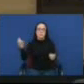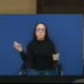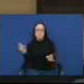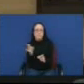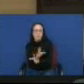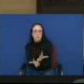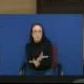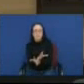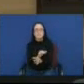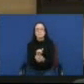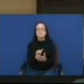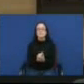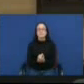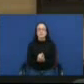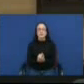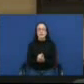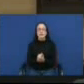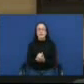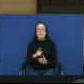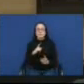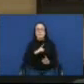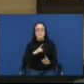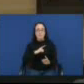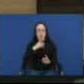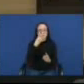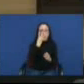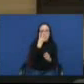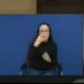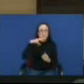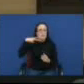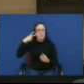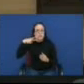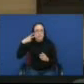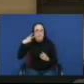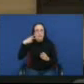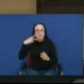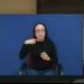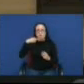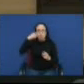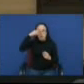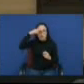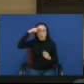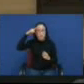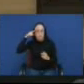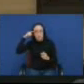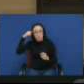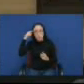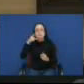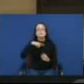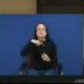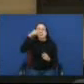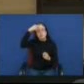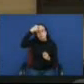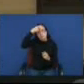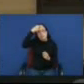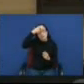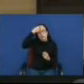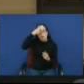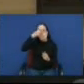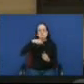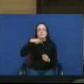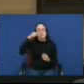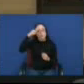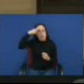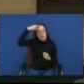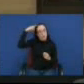nosso expediente. Nós temos 4 vereadores inscritos: o vereador Júlio, o vereador Jorge, o vereador Wilson e a vereadora Érica